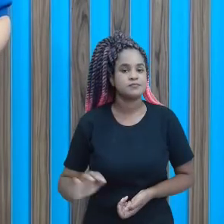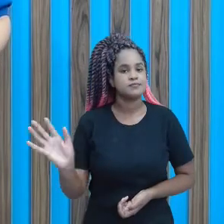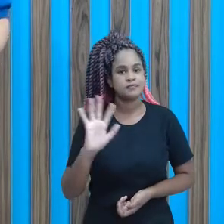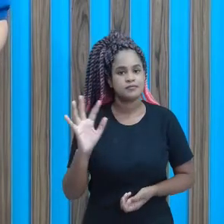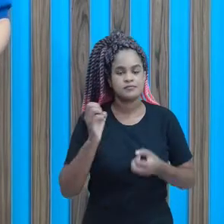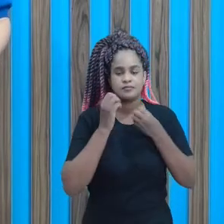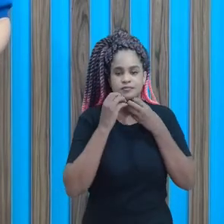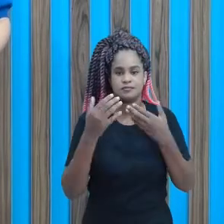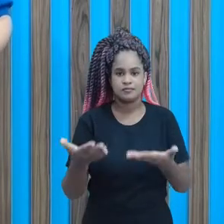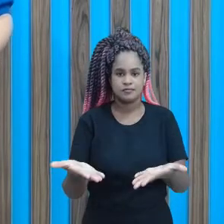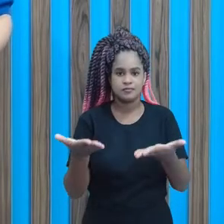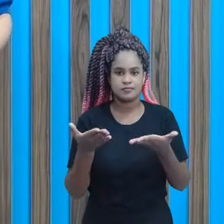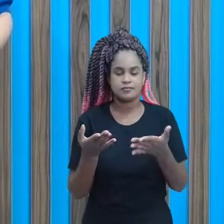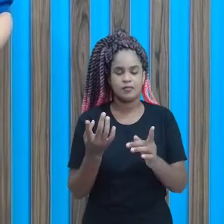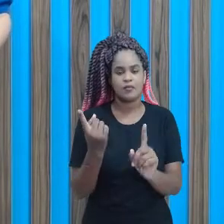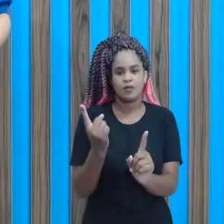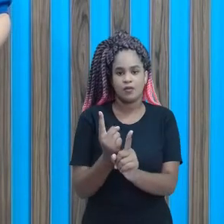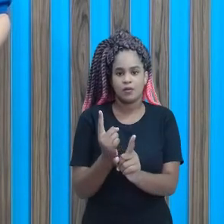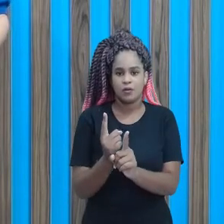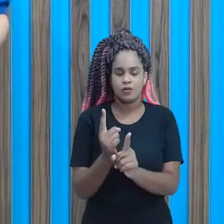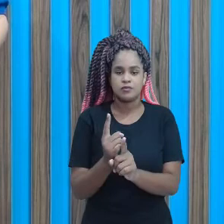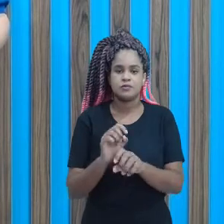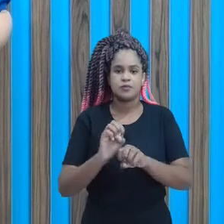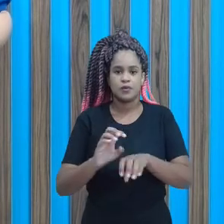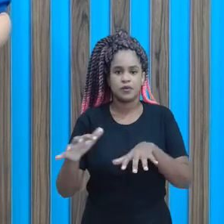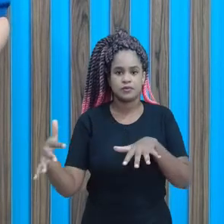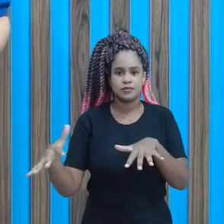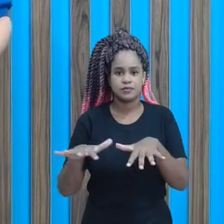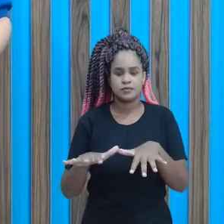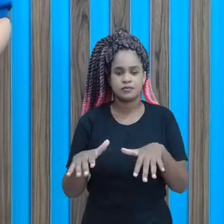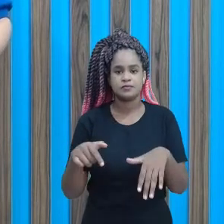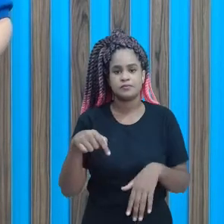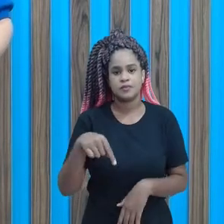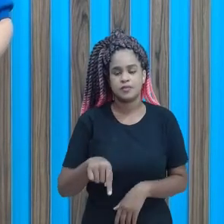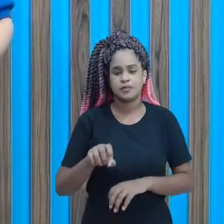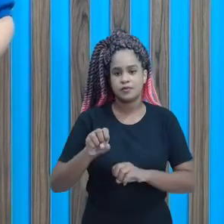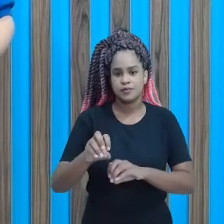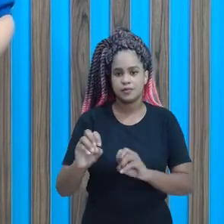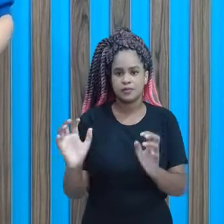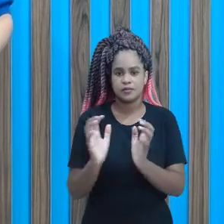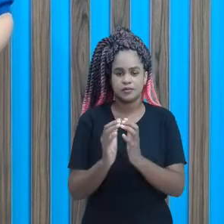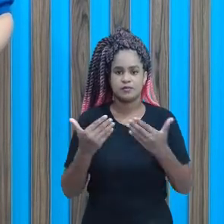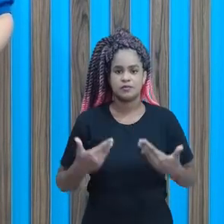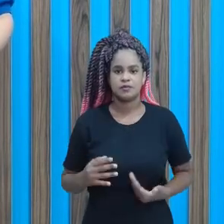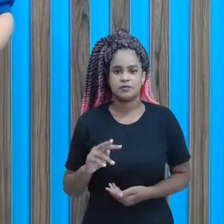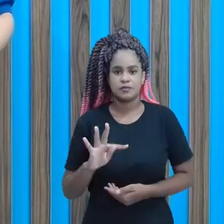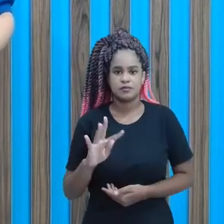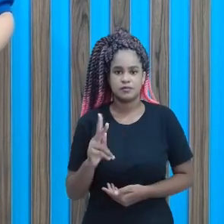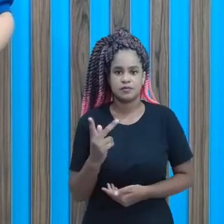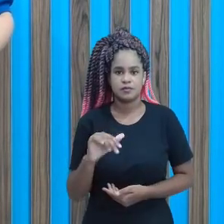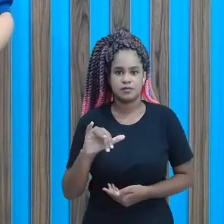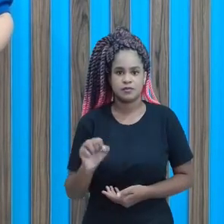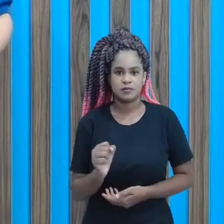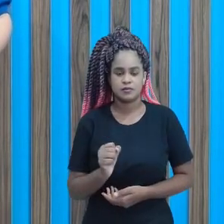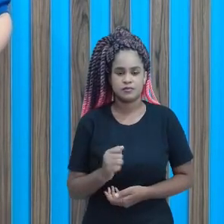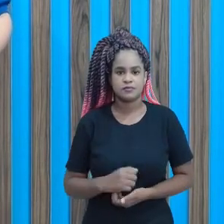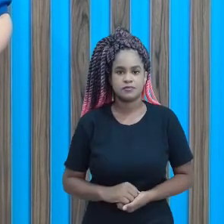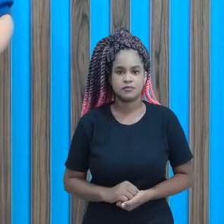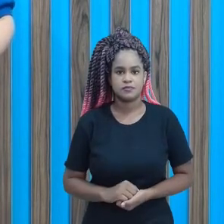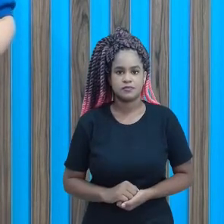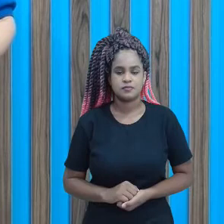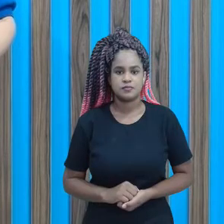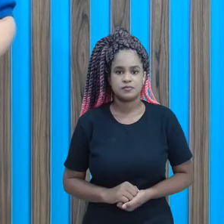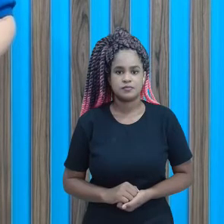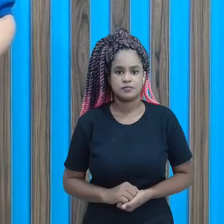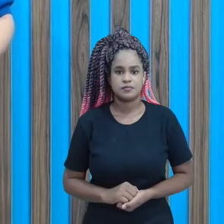Olá, seja bem-vindo a mais um encontro da Educação Inclusiva aqui no Educa Recife. Meu nome é Thaís Luz e esse é o meu